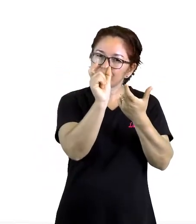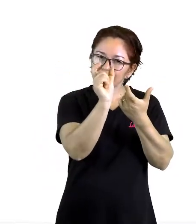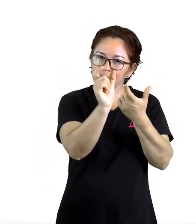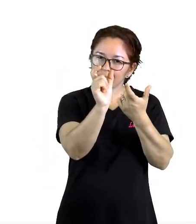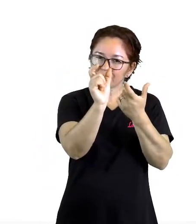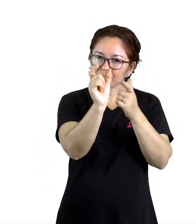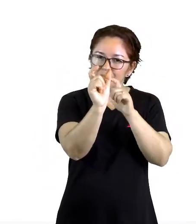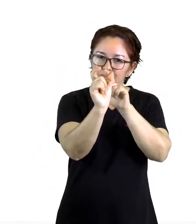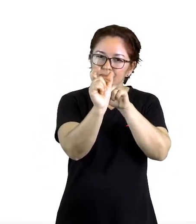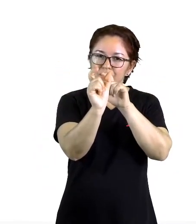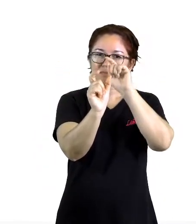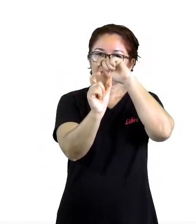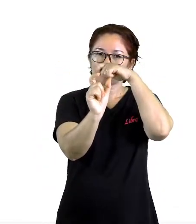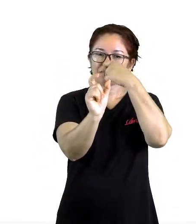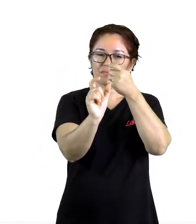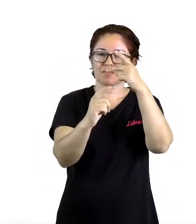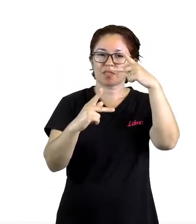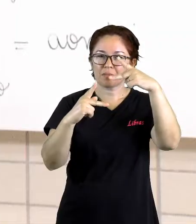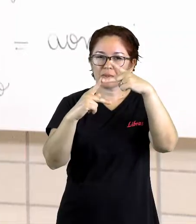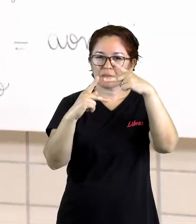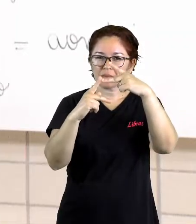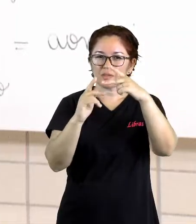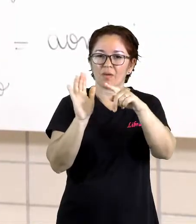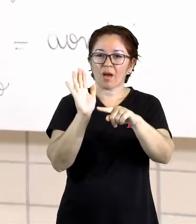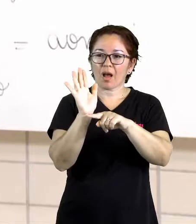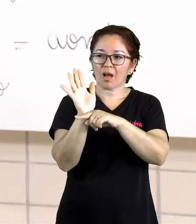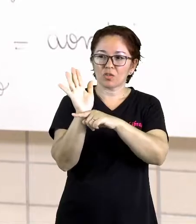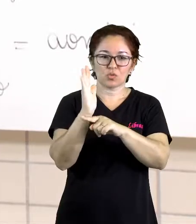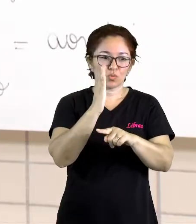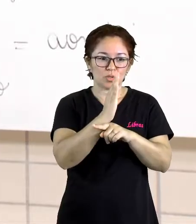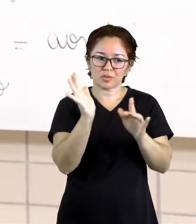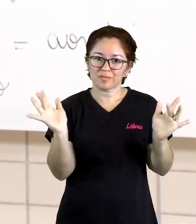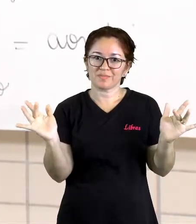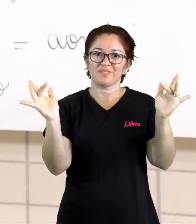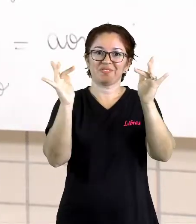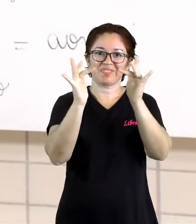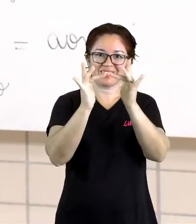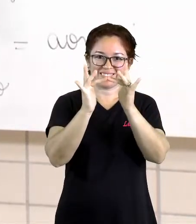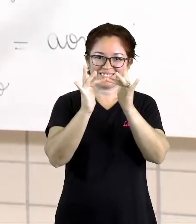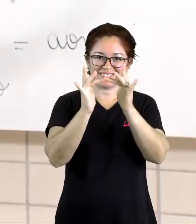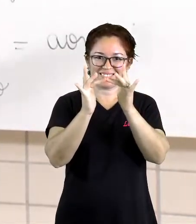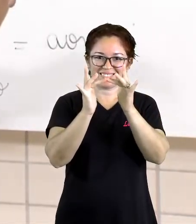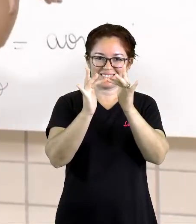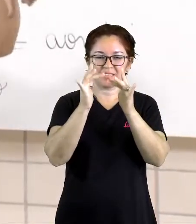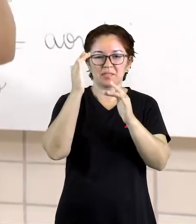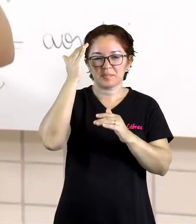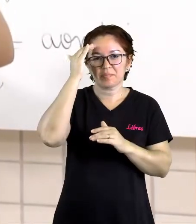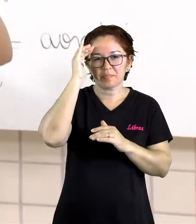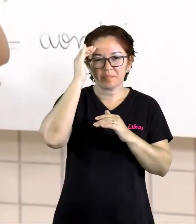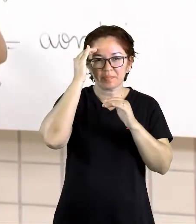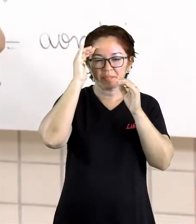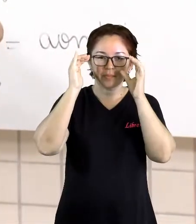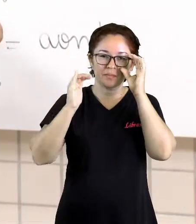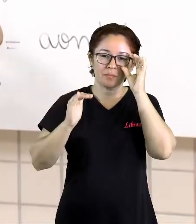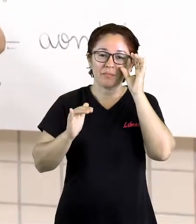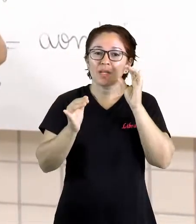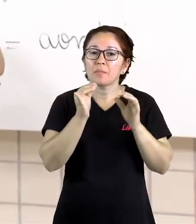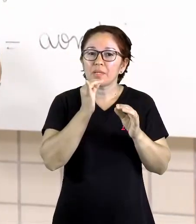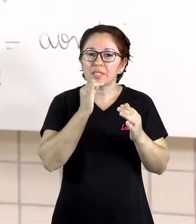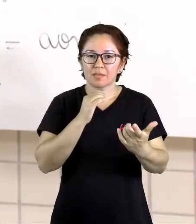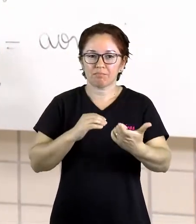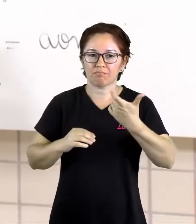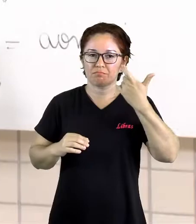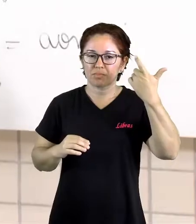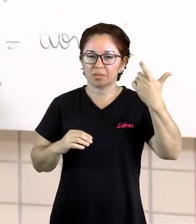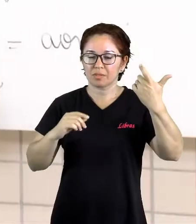ela faz entre esses termos, o segundo termo vai completar o sentido do primeiro. Eu quero que vocês